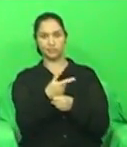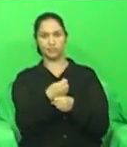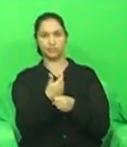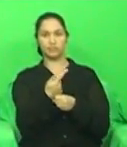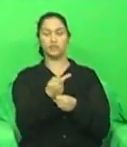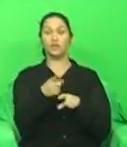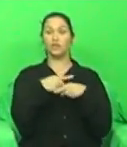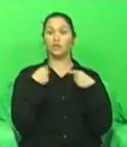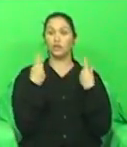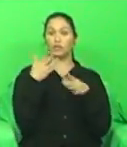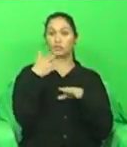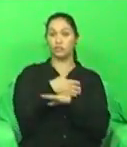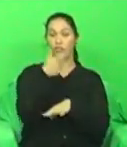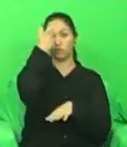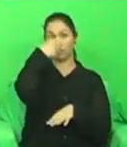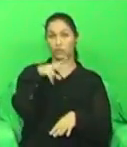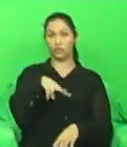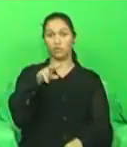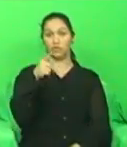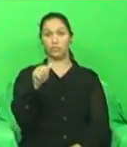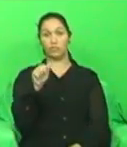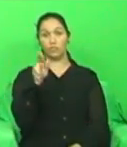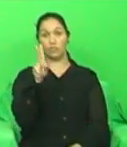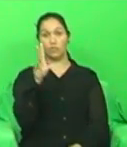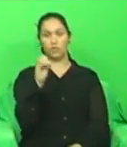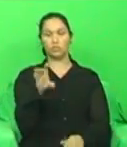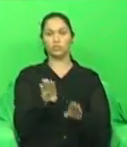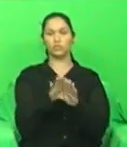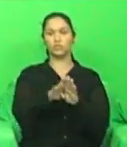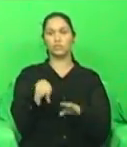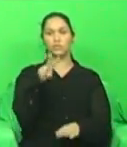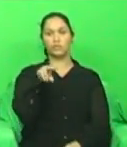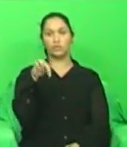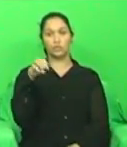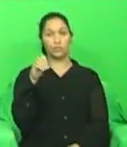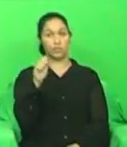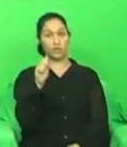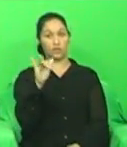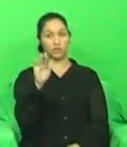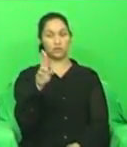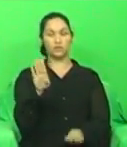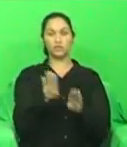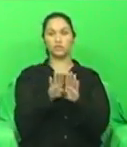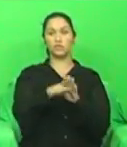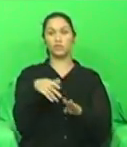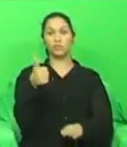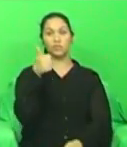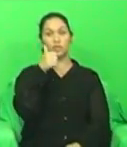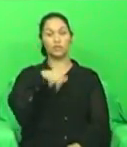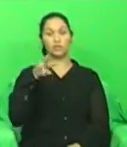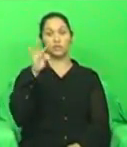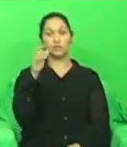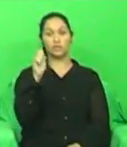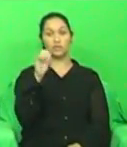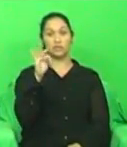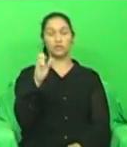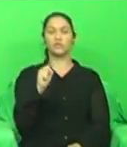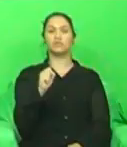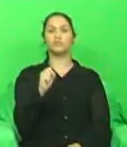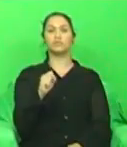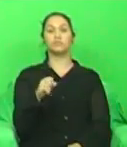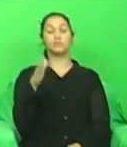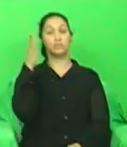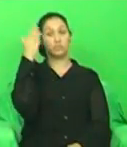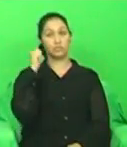parte o vereador paulo ferrarezi o vereador moacir da jolie a vereadora tati foi um projeto pioneiro em santa catarina não sei se